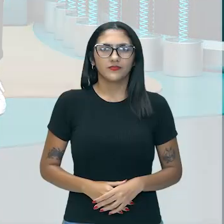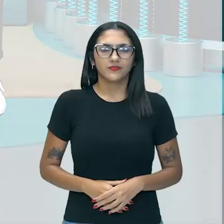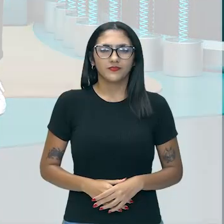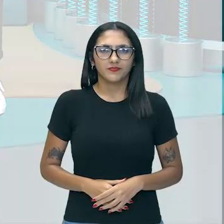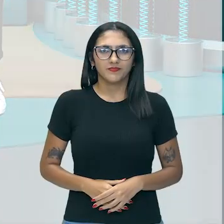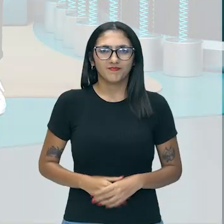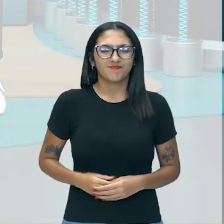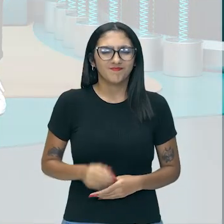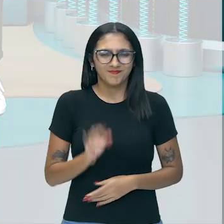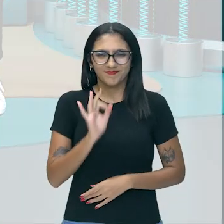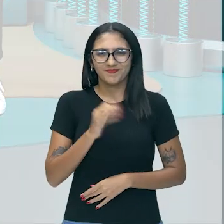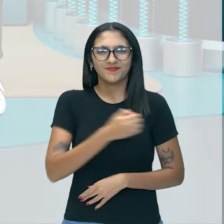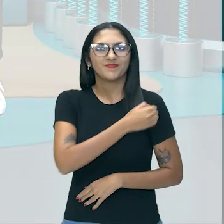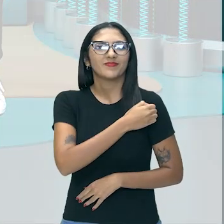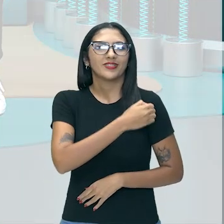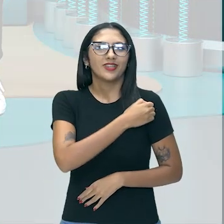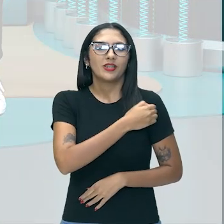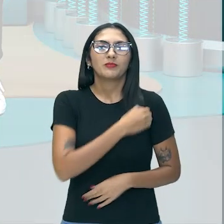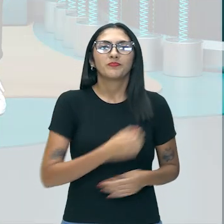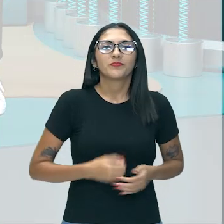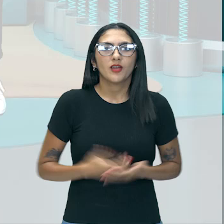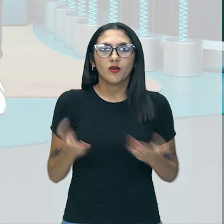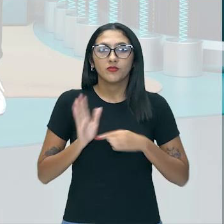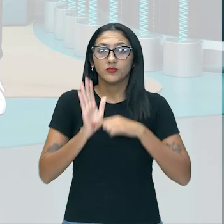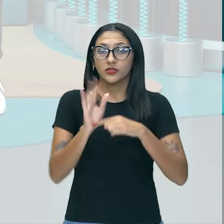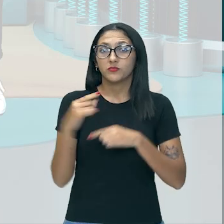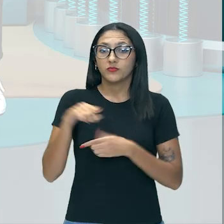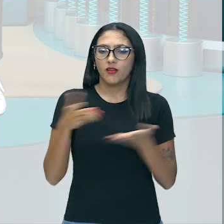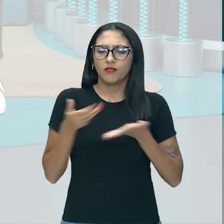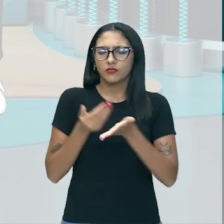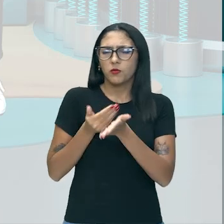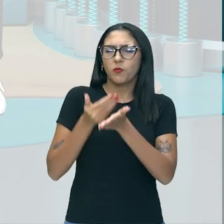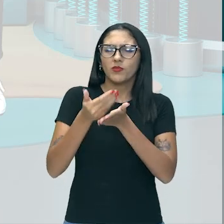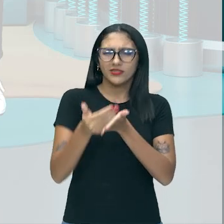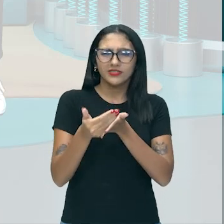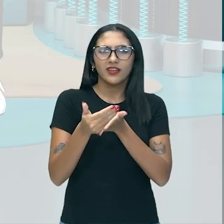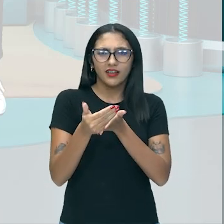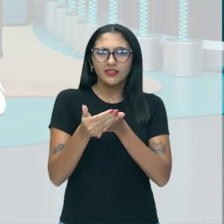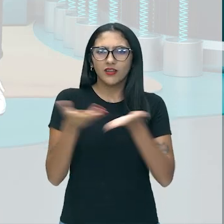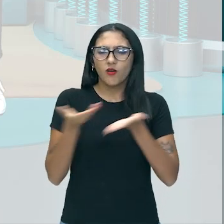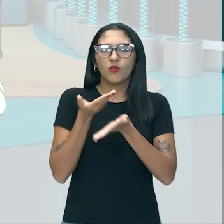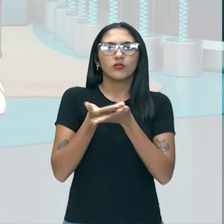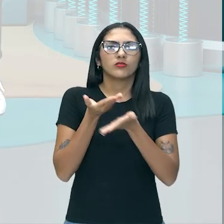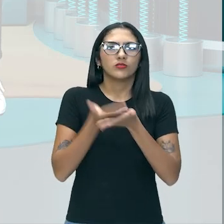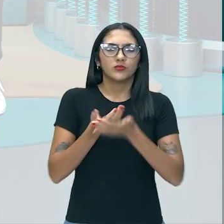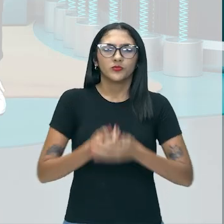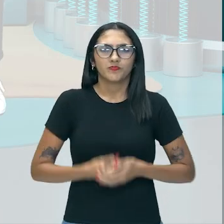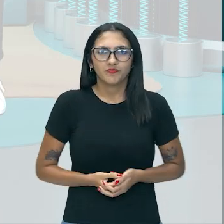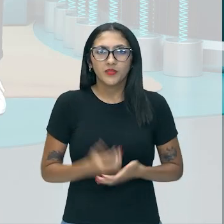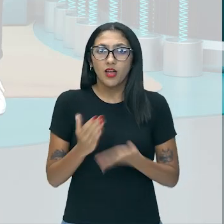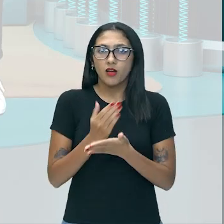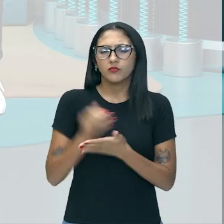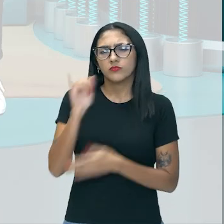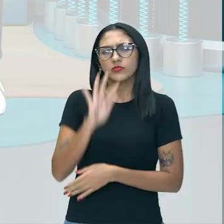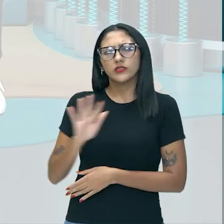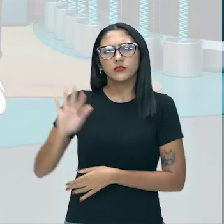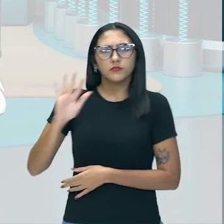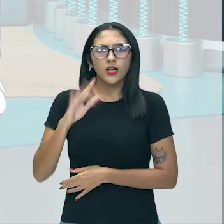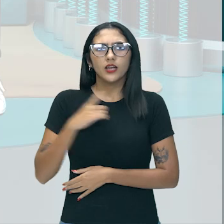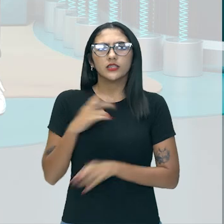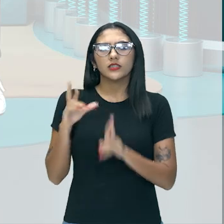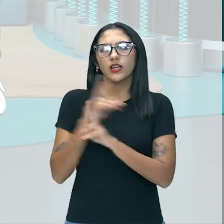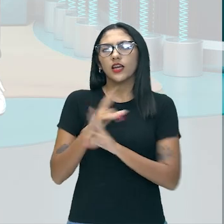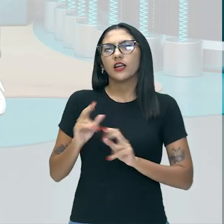Muito bem, pessoal, eu trouxe aqui para vocês, para iniciar esse nosso momento da nossa aula, algumas figuras relacionadas